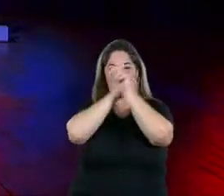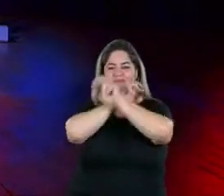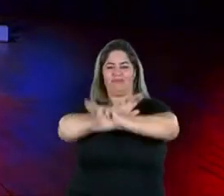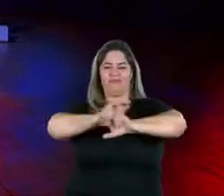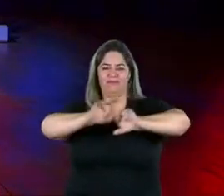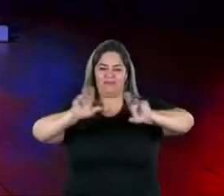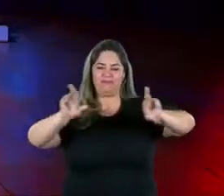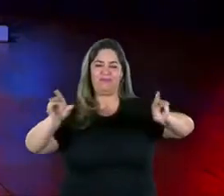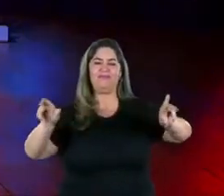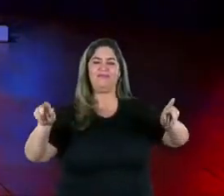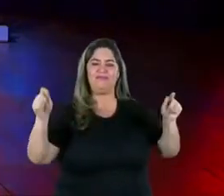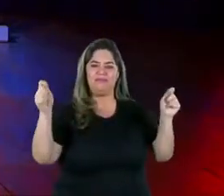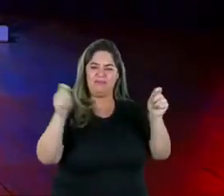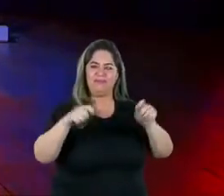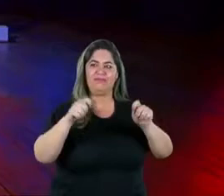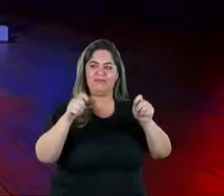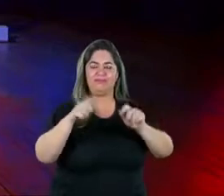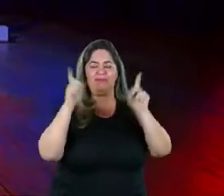A complexidade.